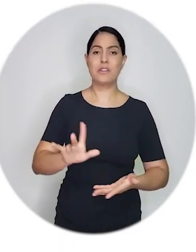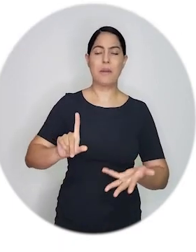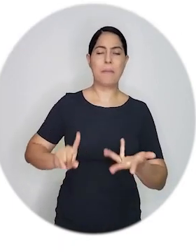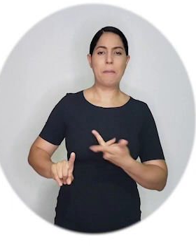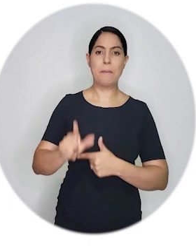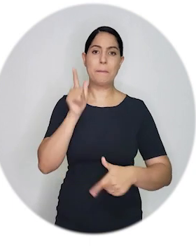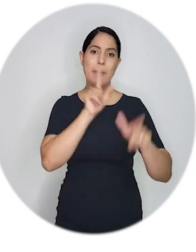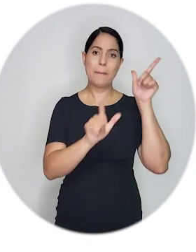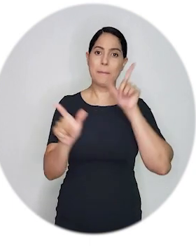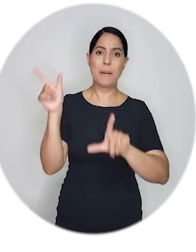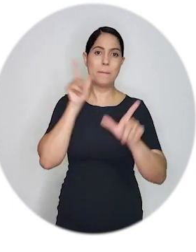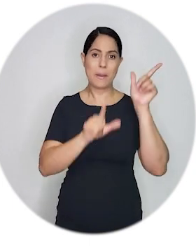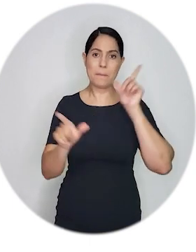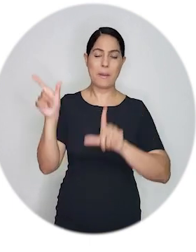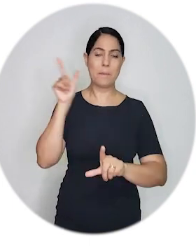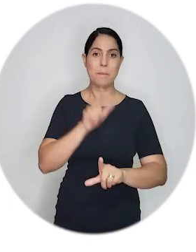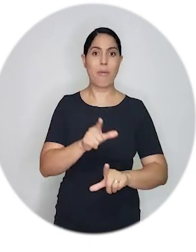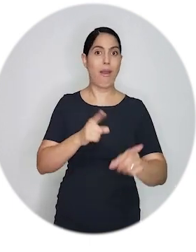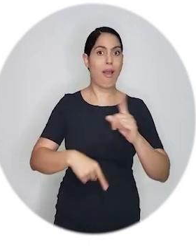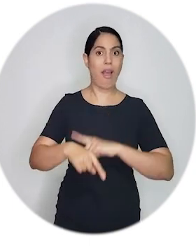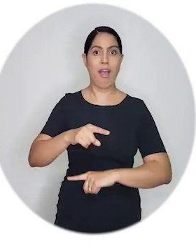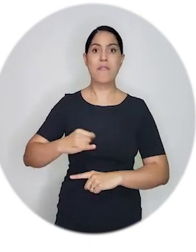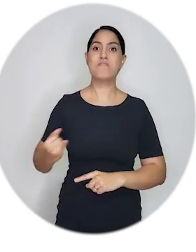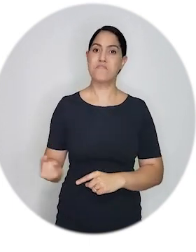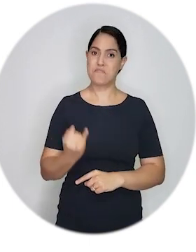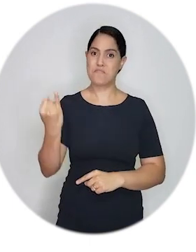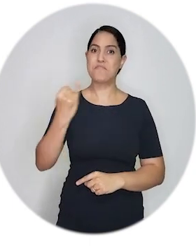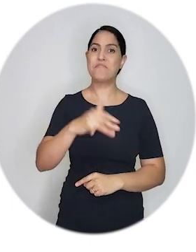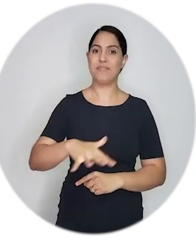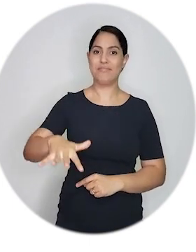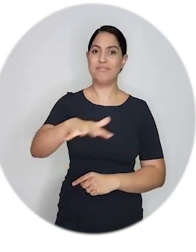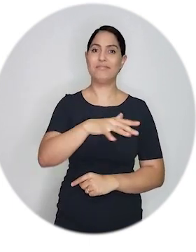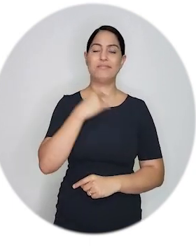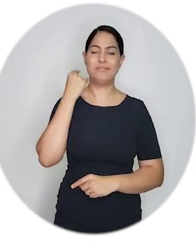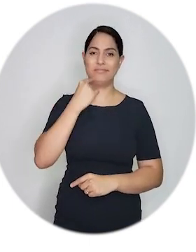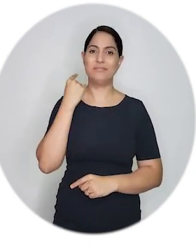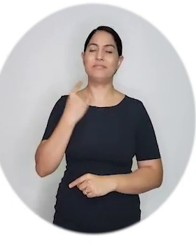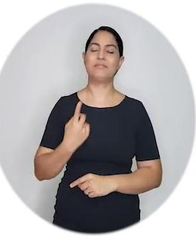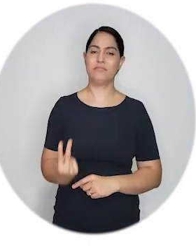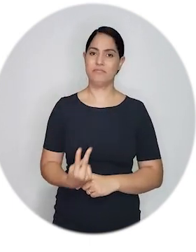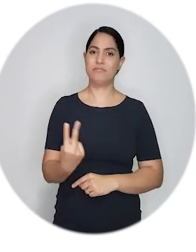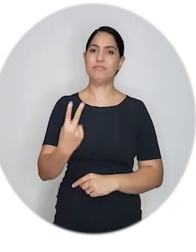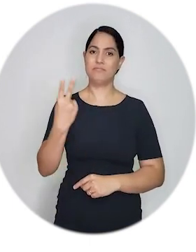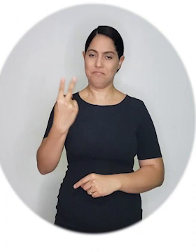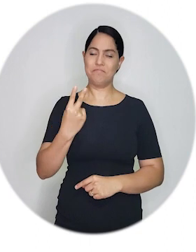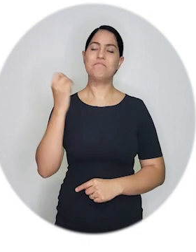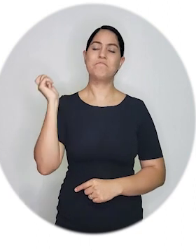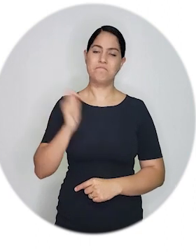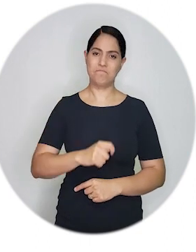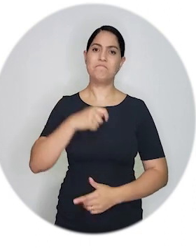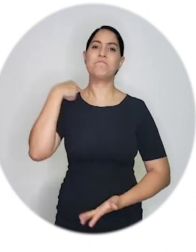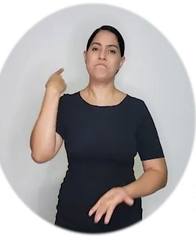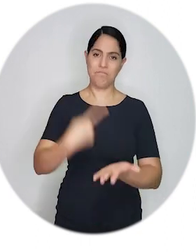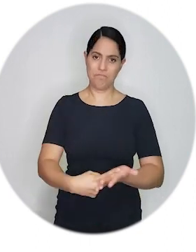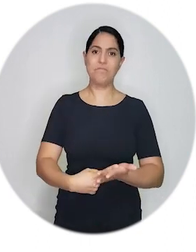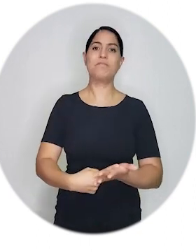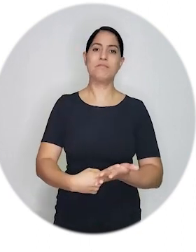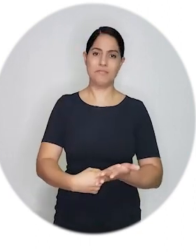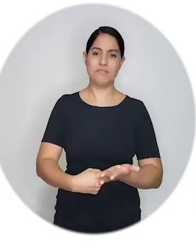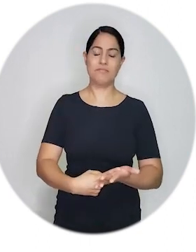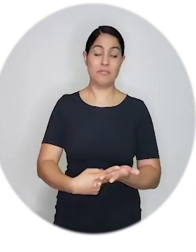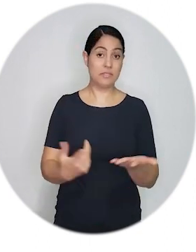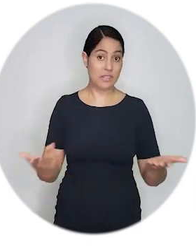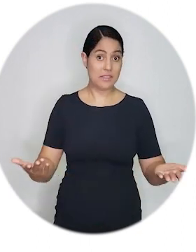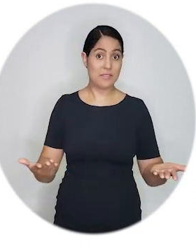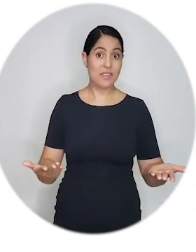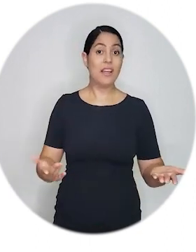OAB destaca uma série de conquistas significativas alcançadas em favor da classe e reitera o compromisso com a valorização dos